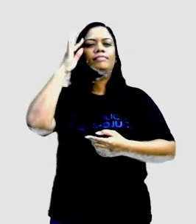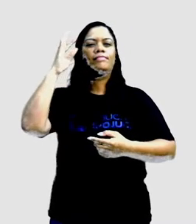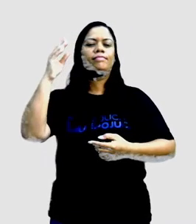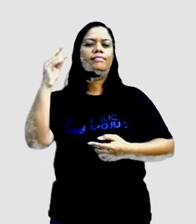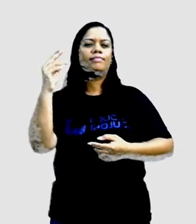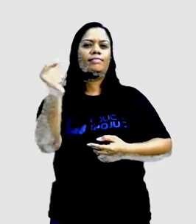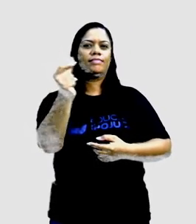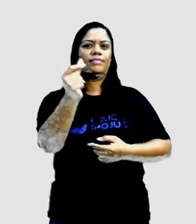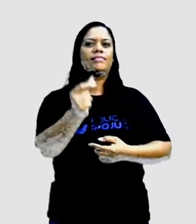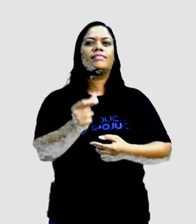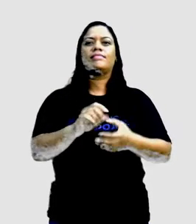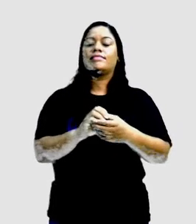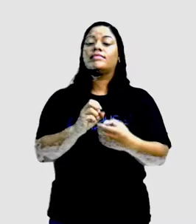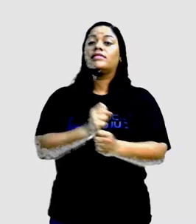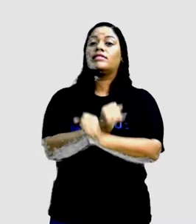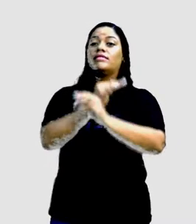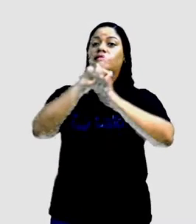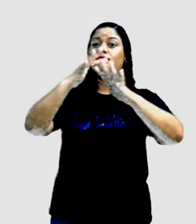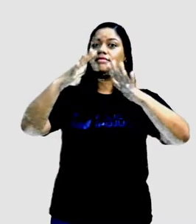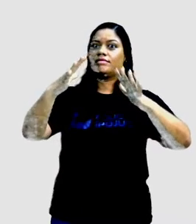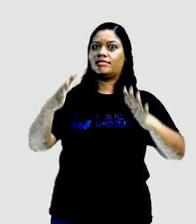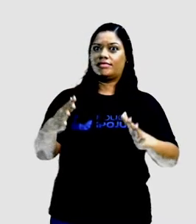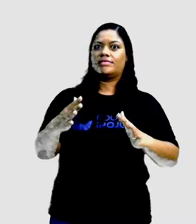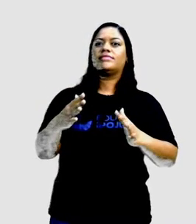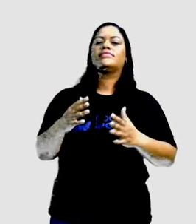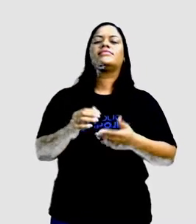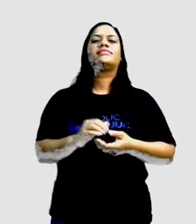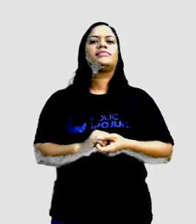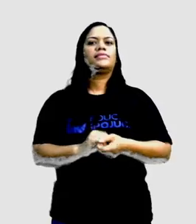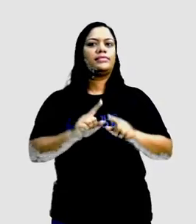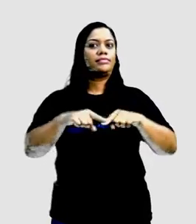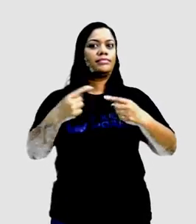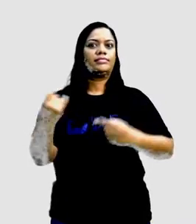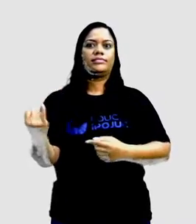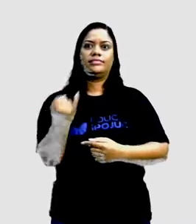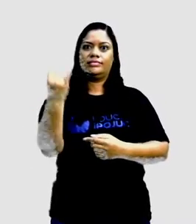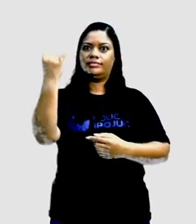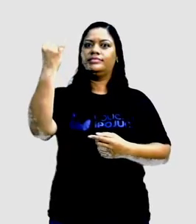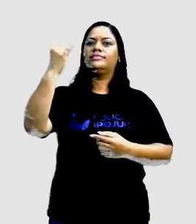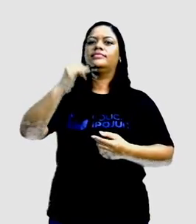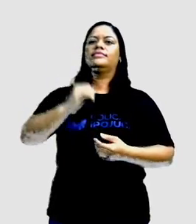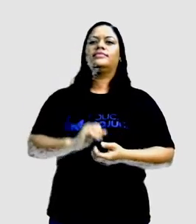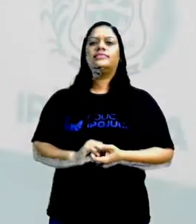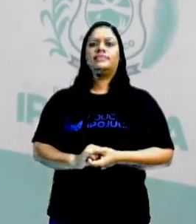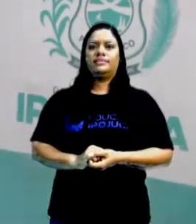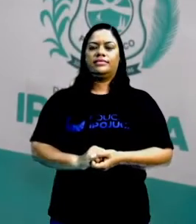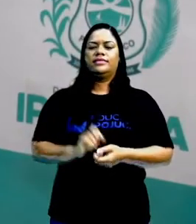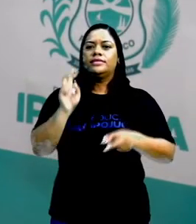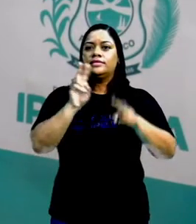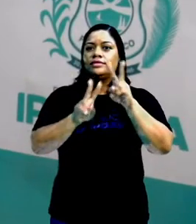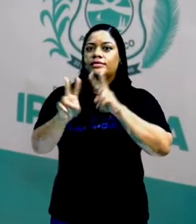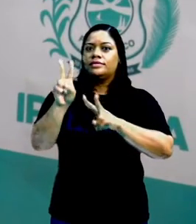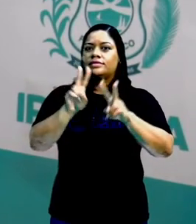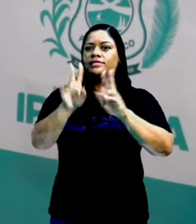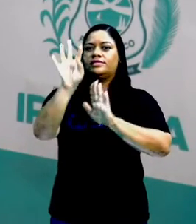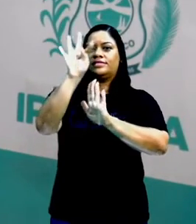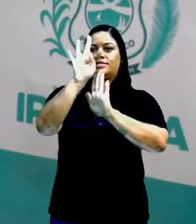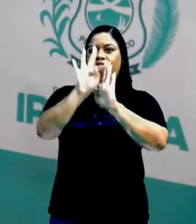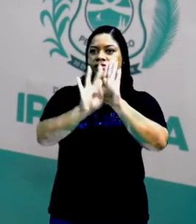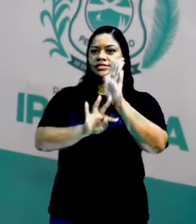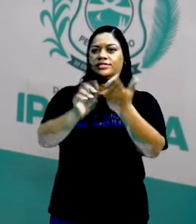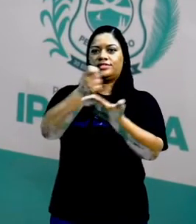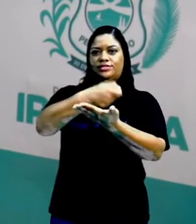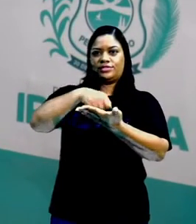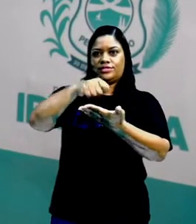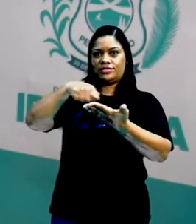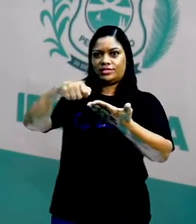Importa mais a clareza de ideias do que a rima, o ritmo, a sonoridade das palavras. Observem que os textos